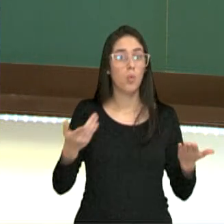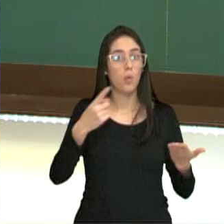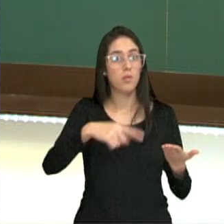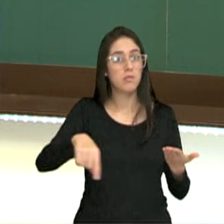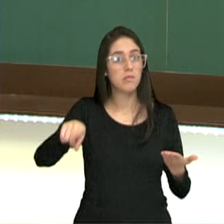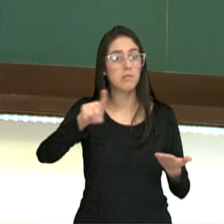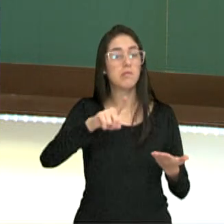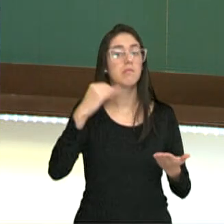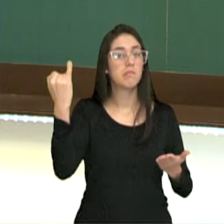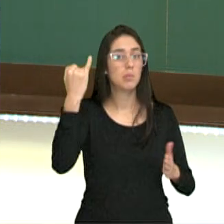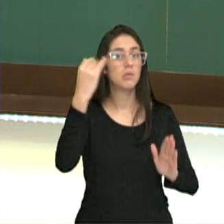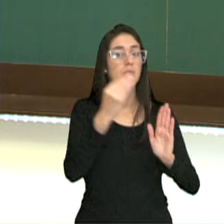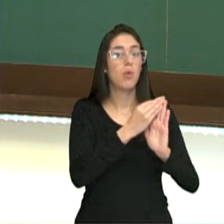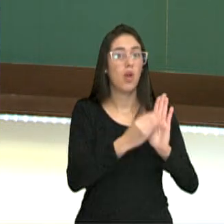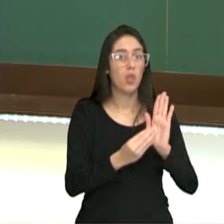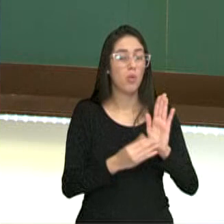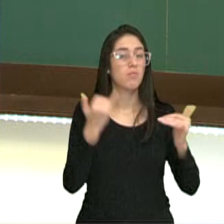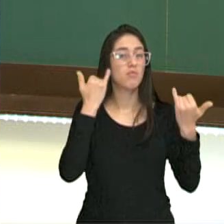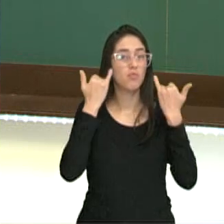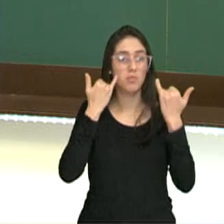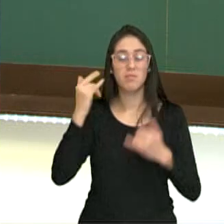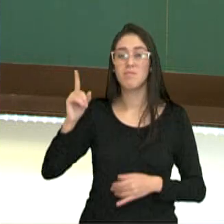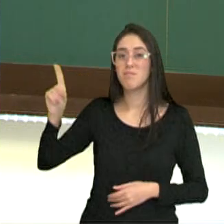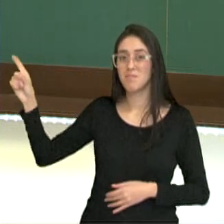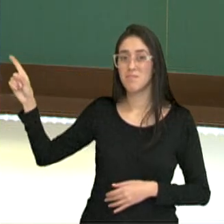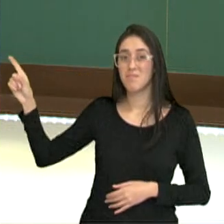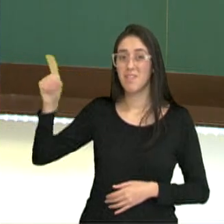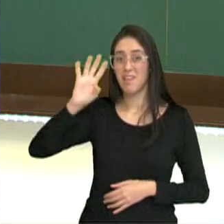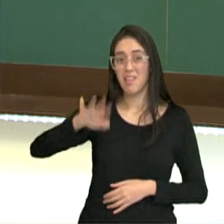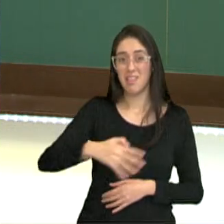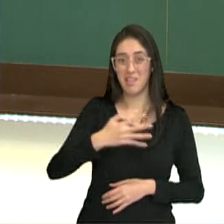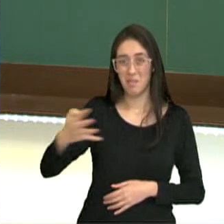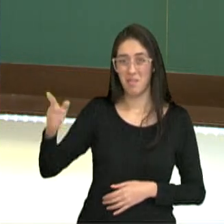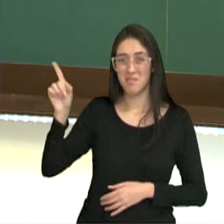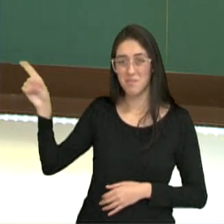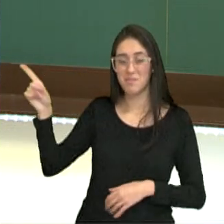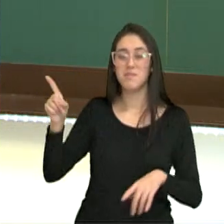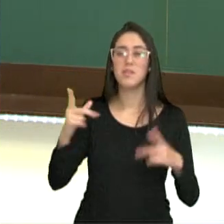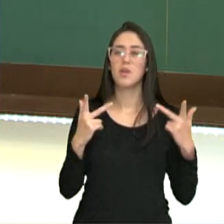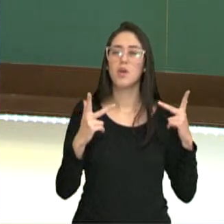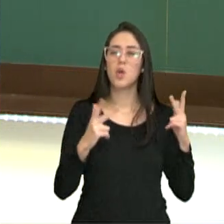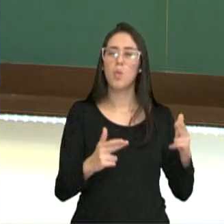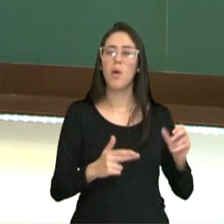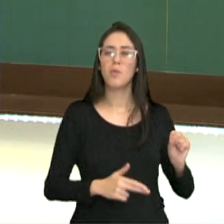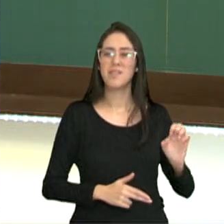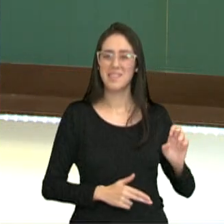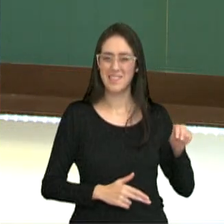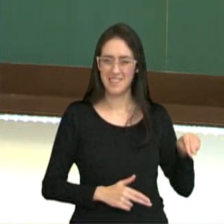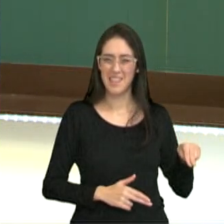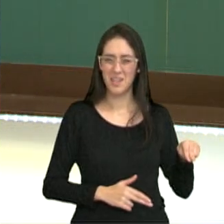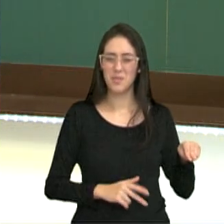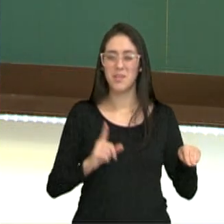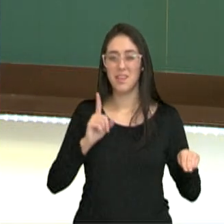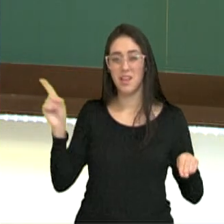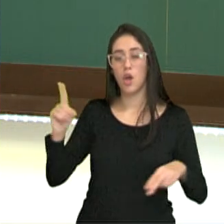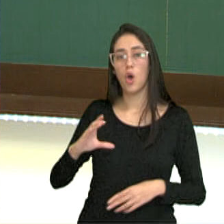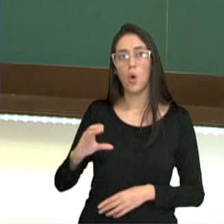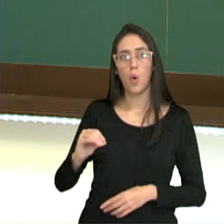que você anote, porque essa tabela, assim como a função seno, ela me